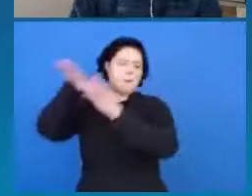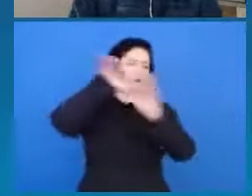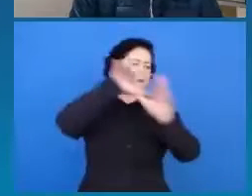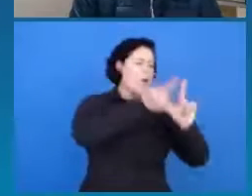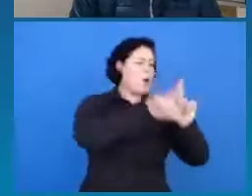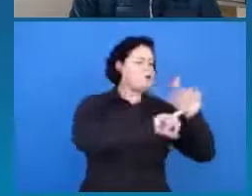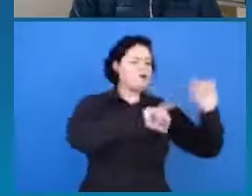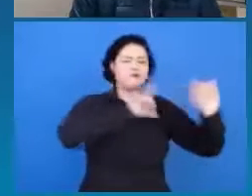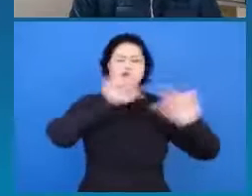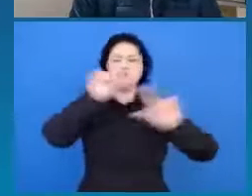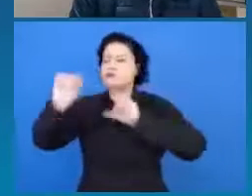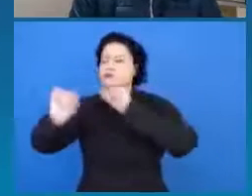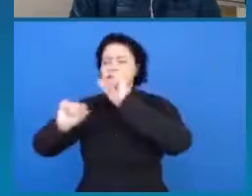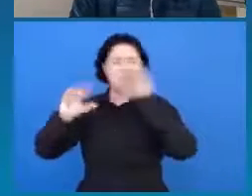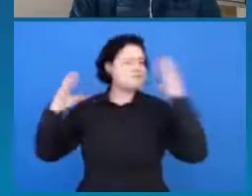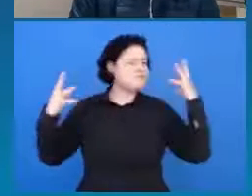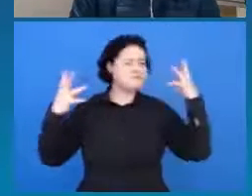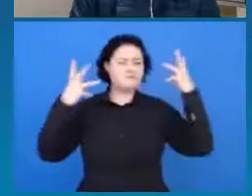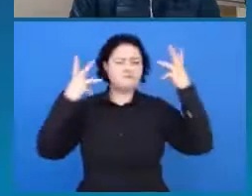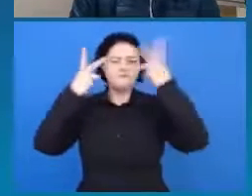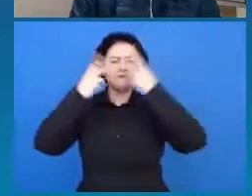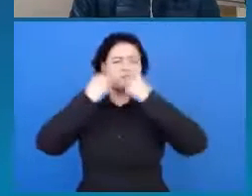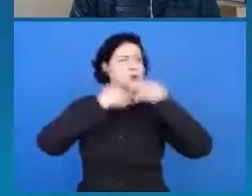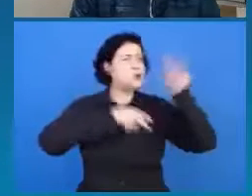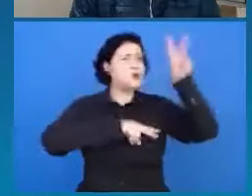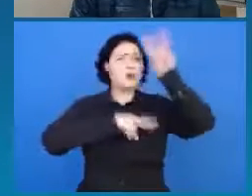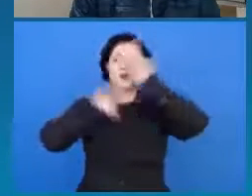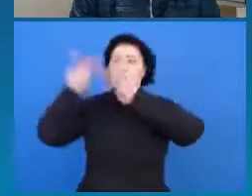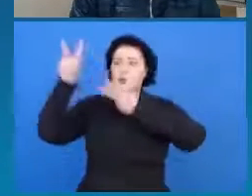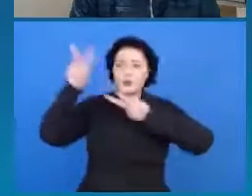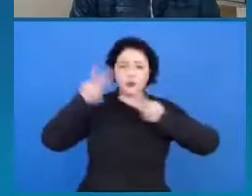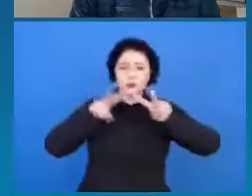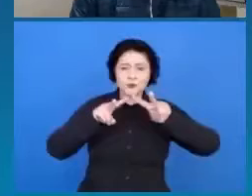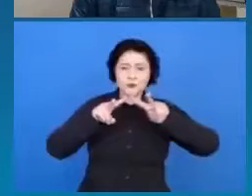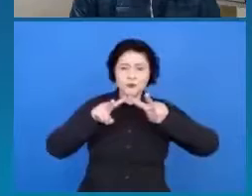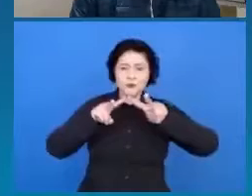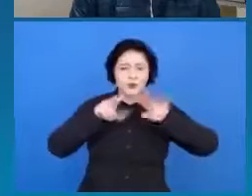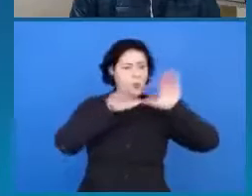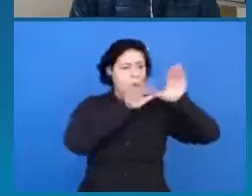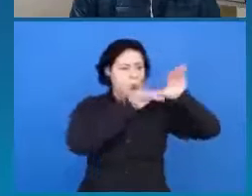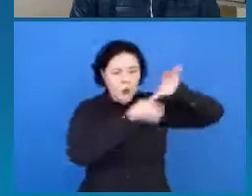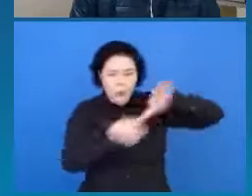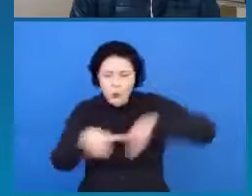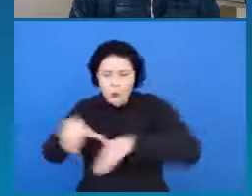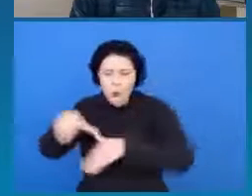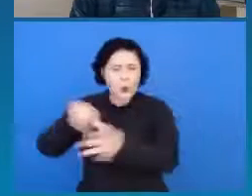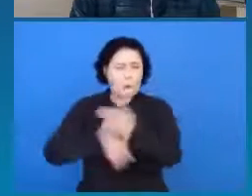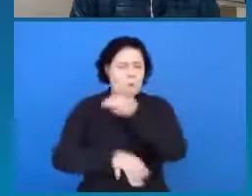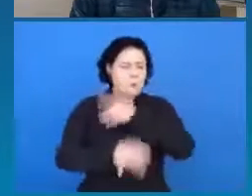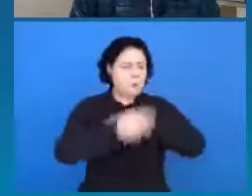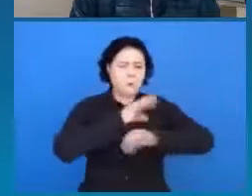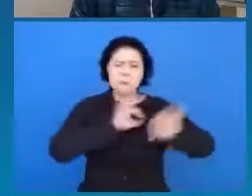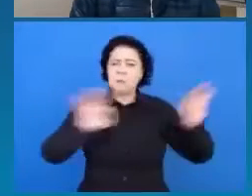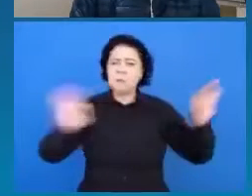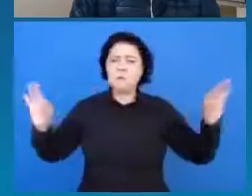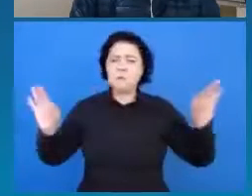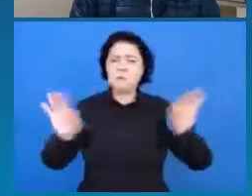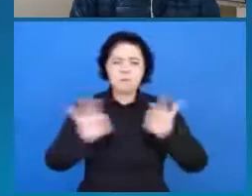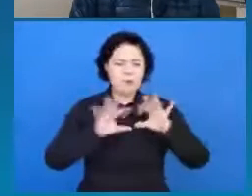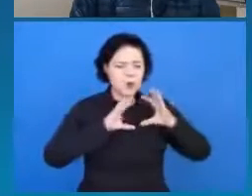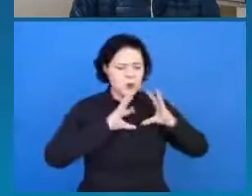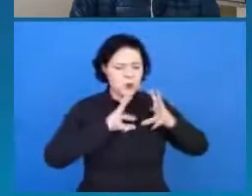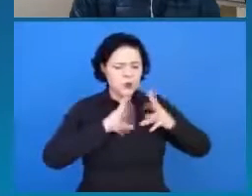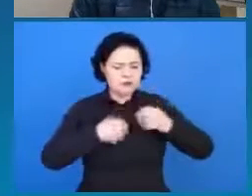o outro belíssimo espetáculo de seguro as coordenadas sem medo obedecendo a um comando